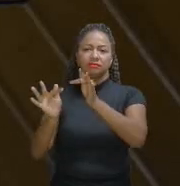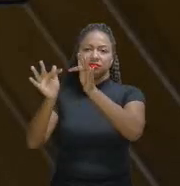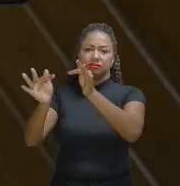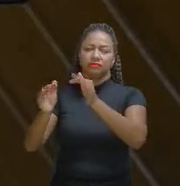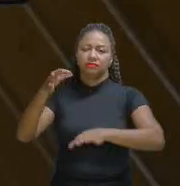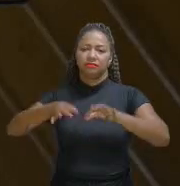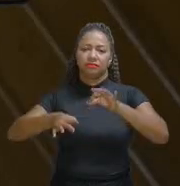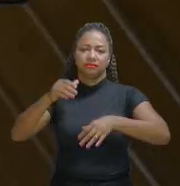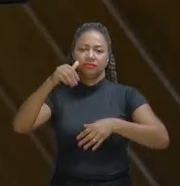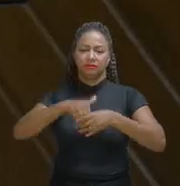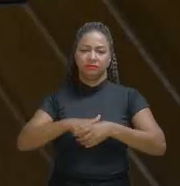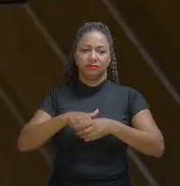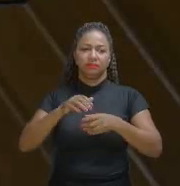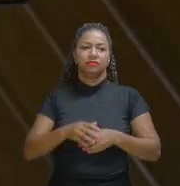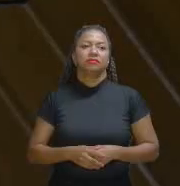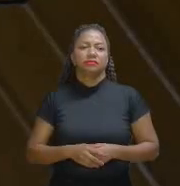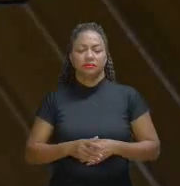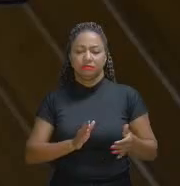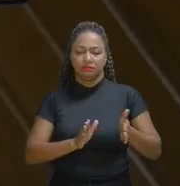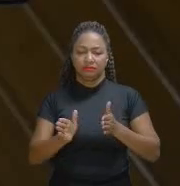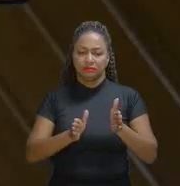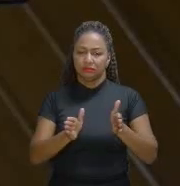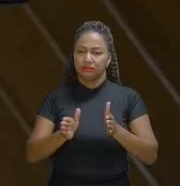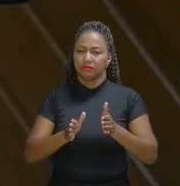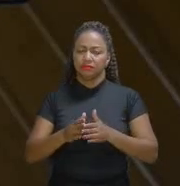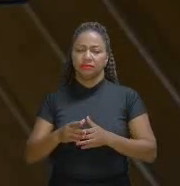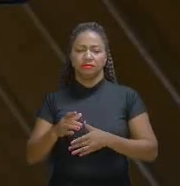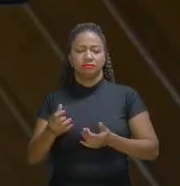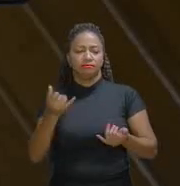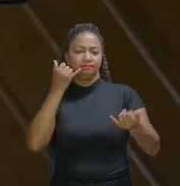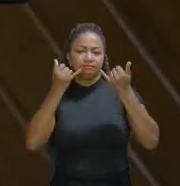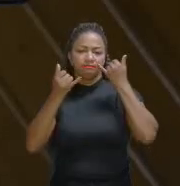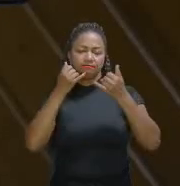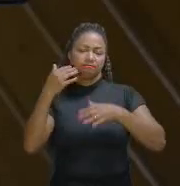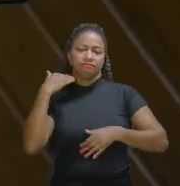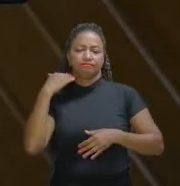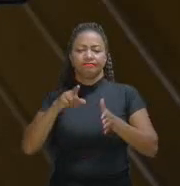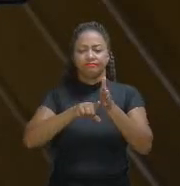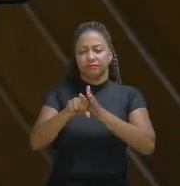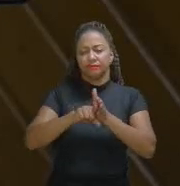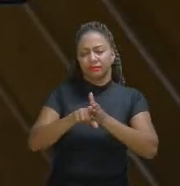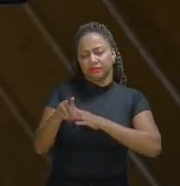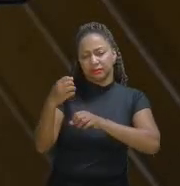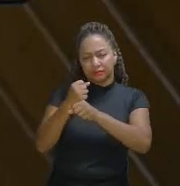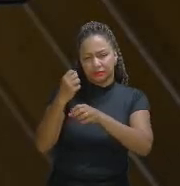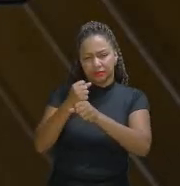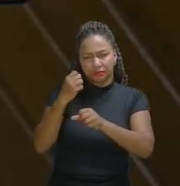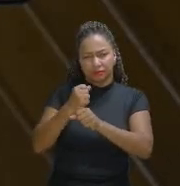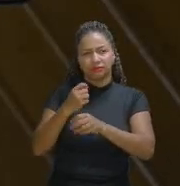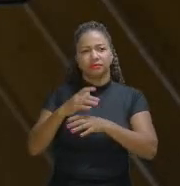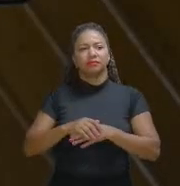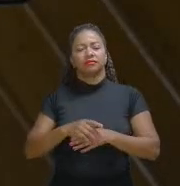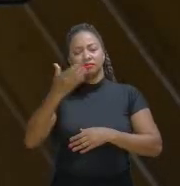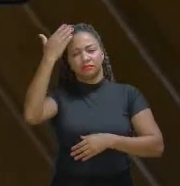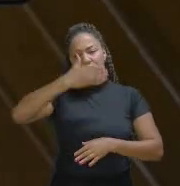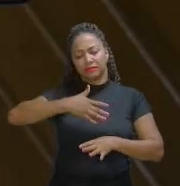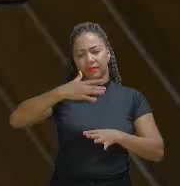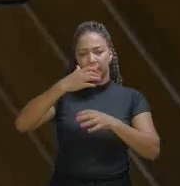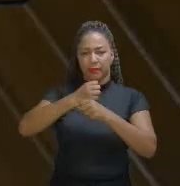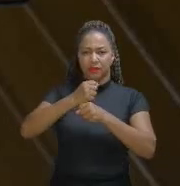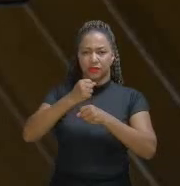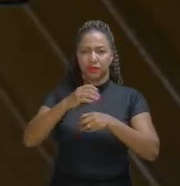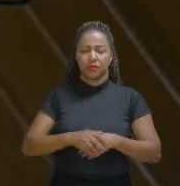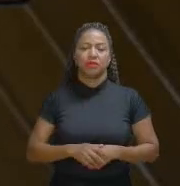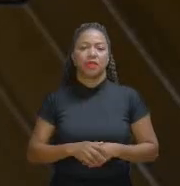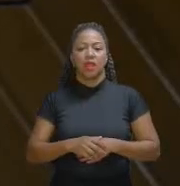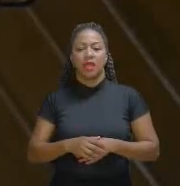Justiça Eleitoral, que obteve acesso aos dados bancários eletrônicos e realizou a análise contábil completa da prestação de contas.